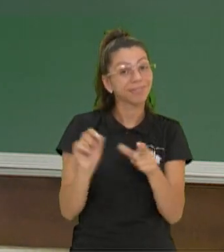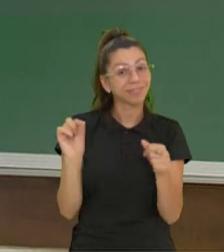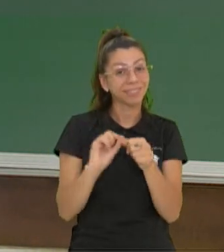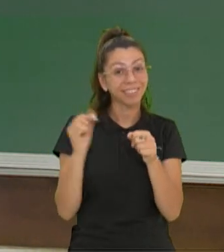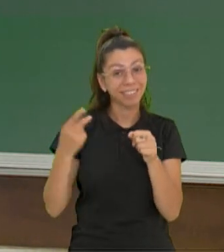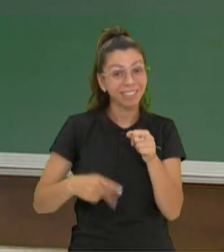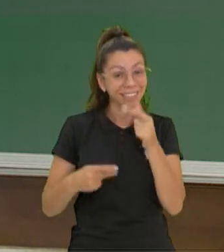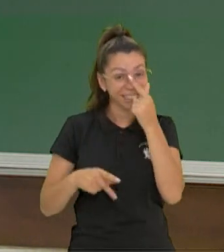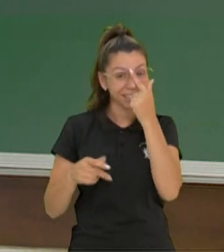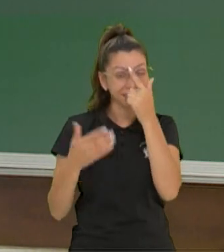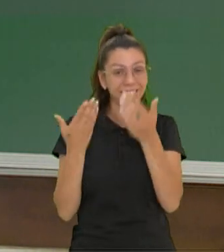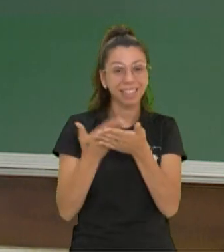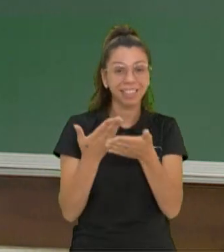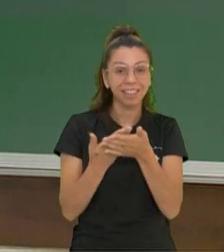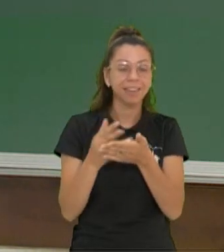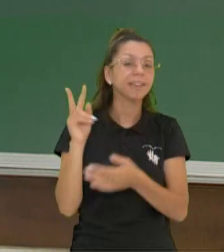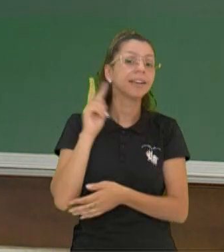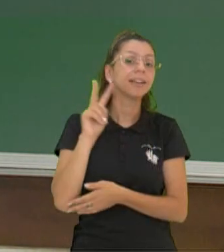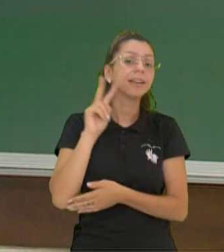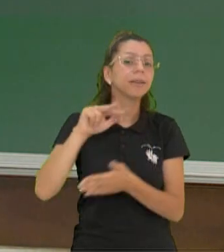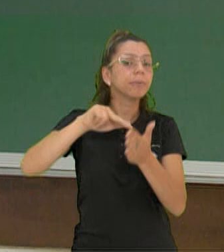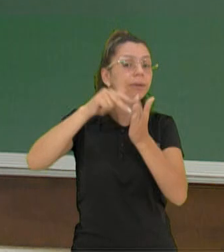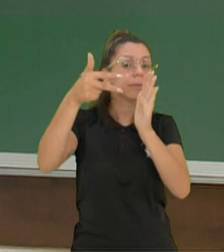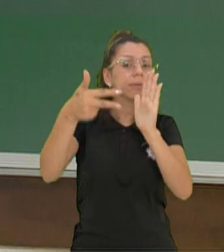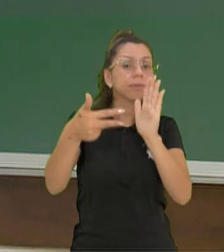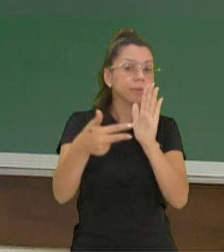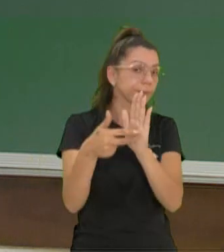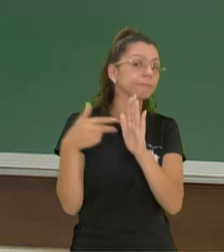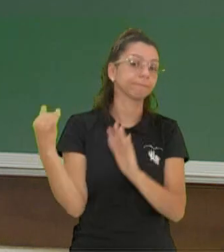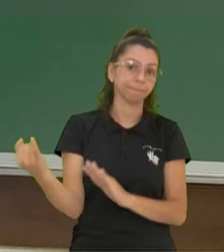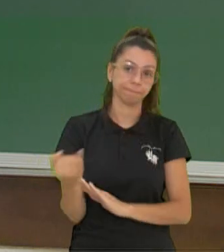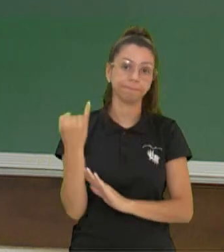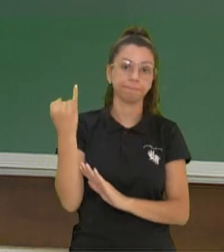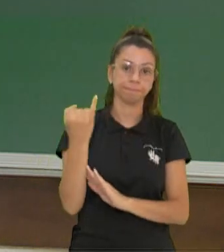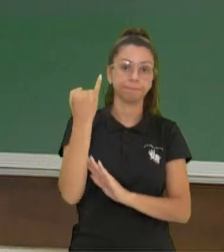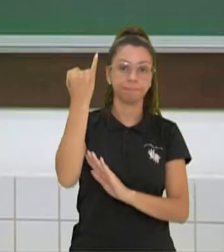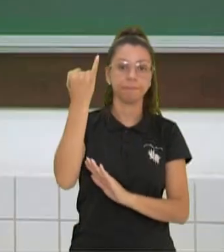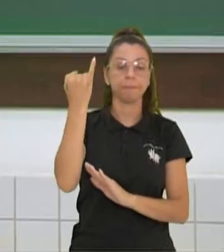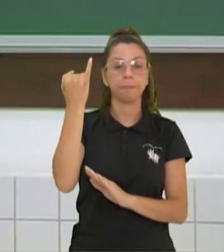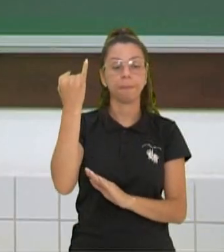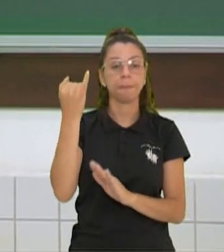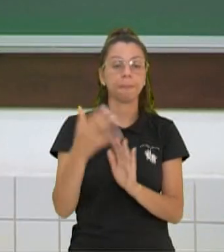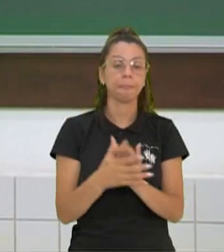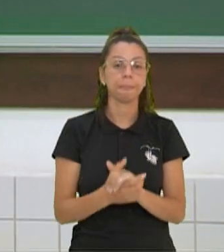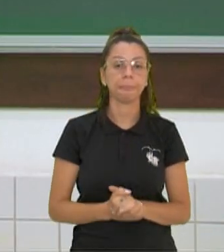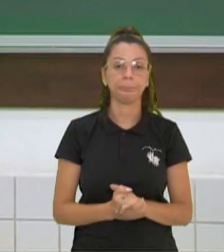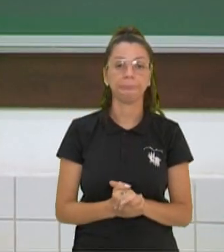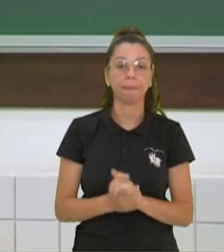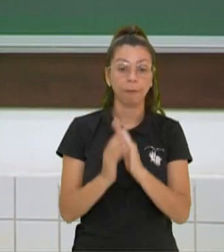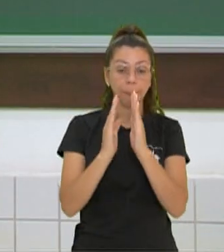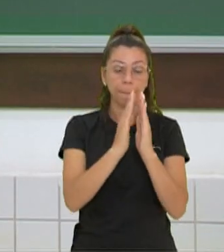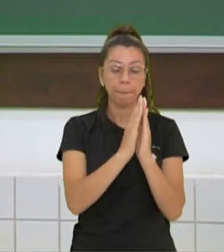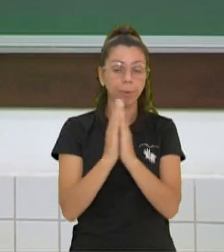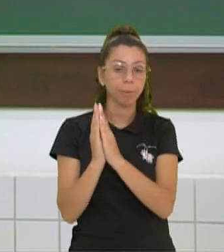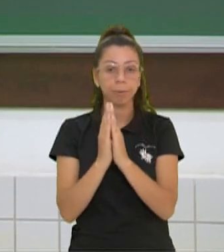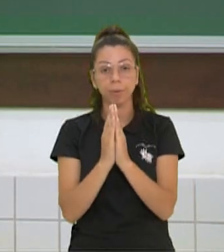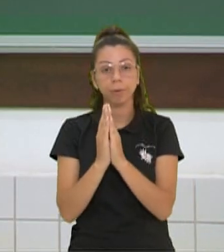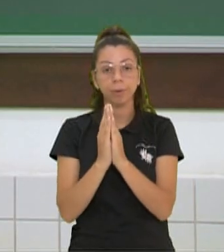né, a Abayumi. E lembram do significado, que é muito importante, lindo? A Abayumi, ela deseja